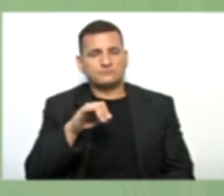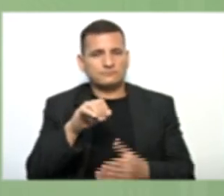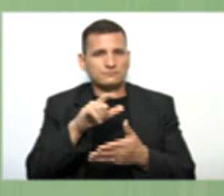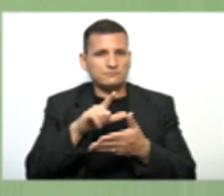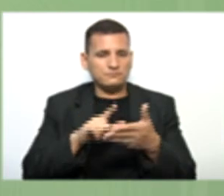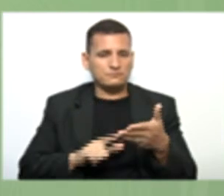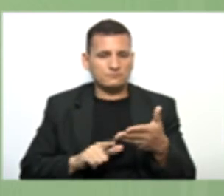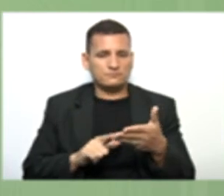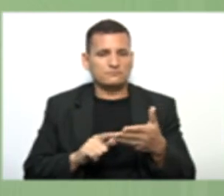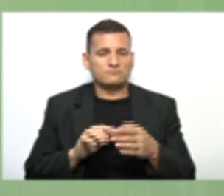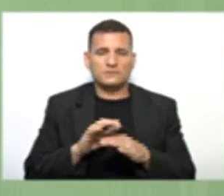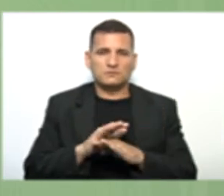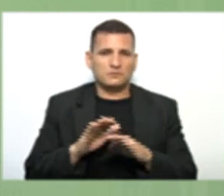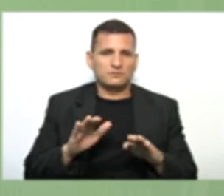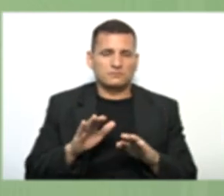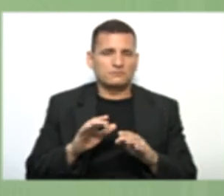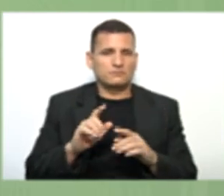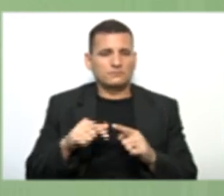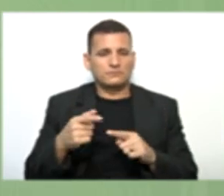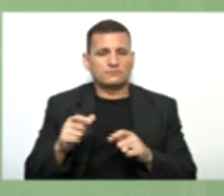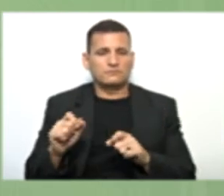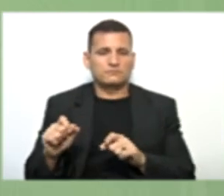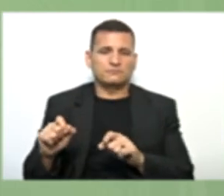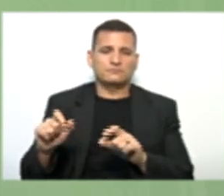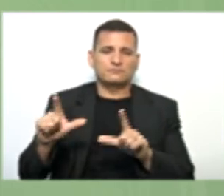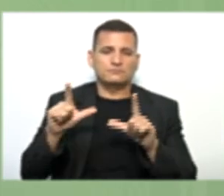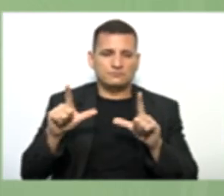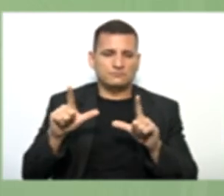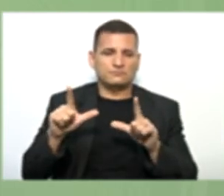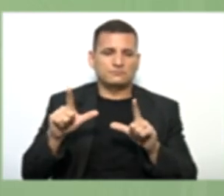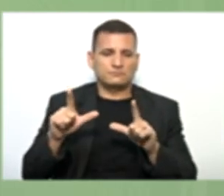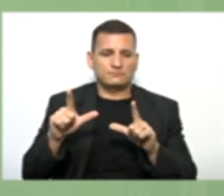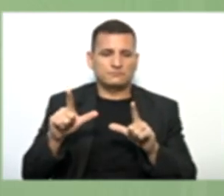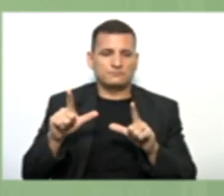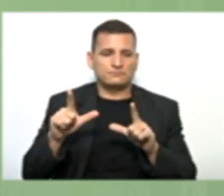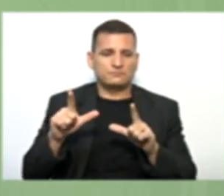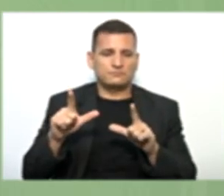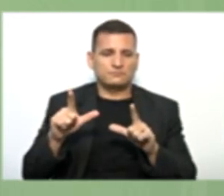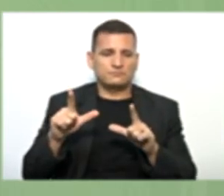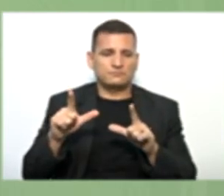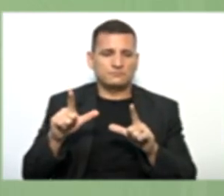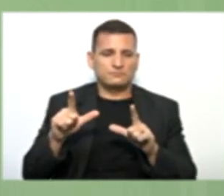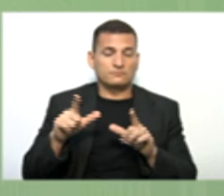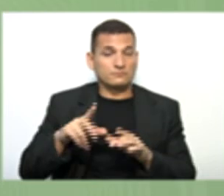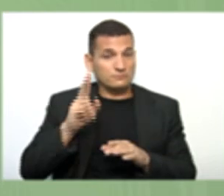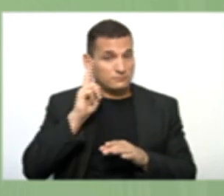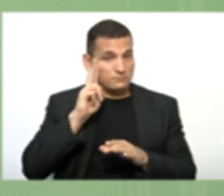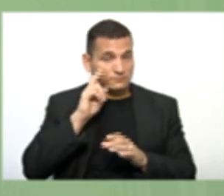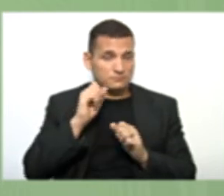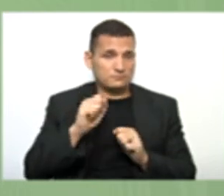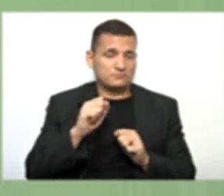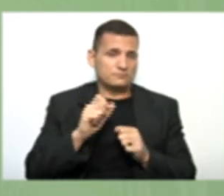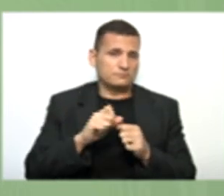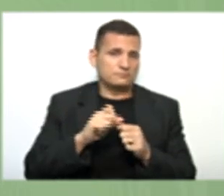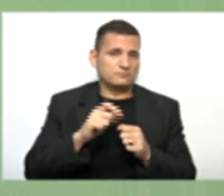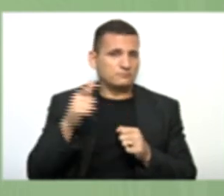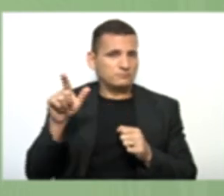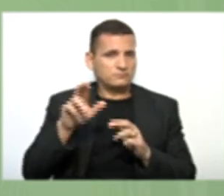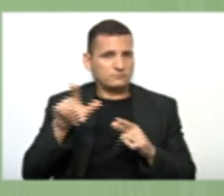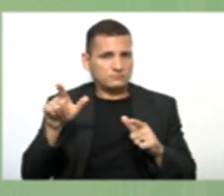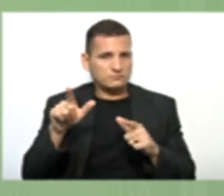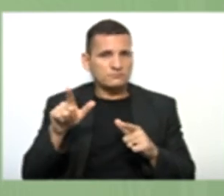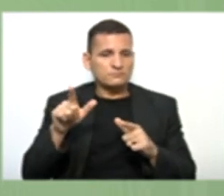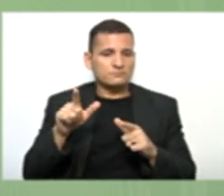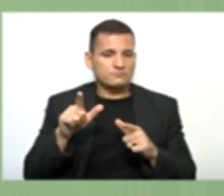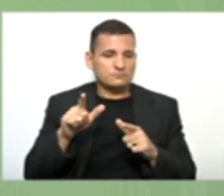já era. E eu peço para imprimir essa lista. Lembrando que eu poderia ter feito de forma direta. Direta como?